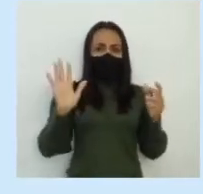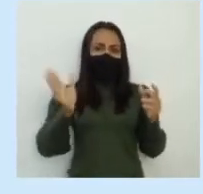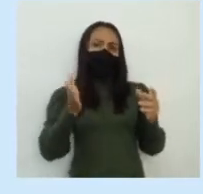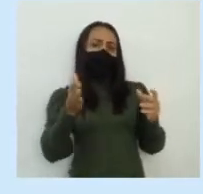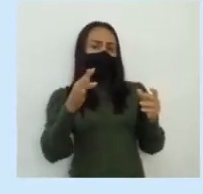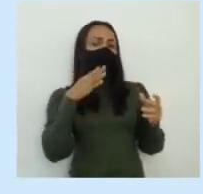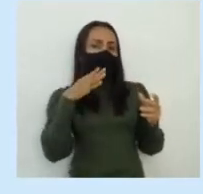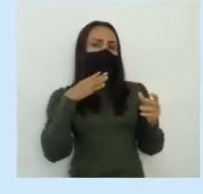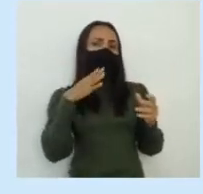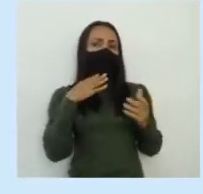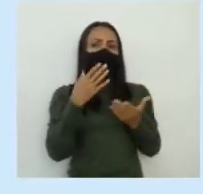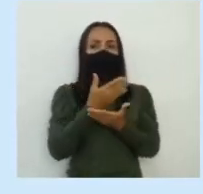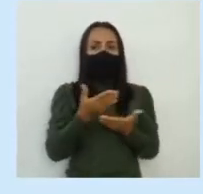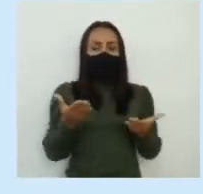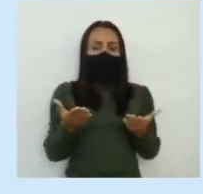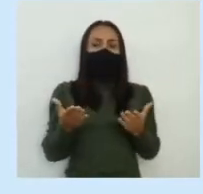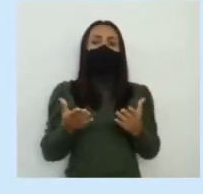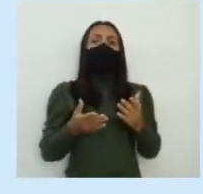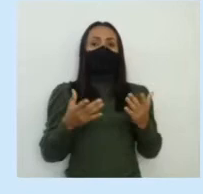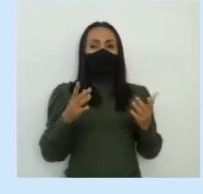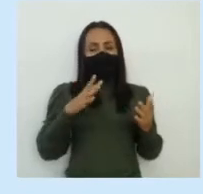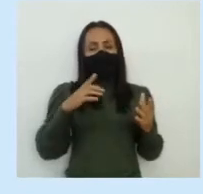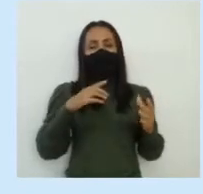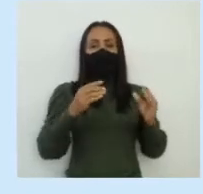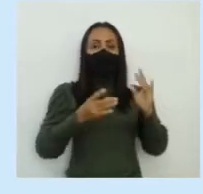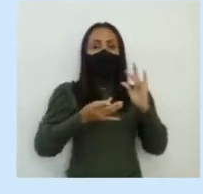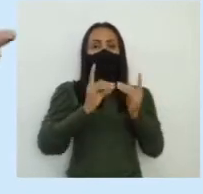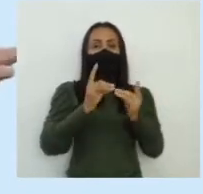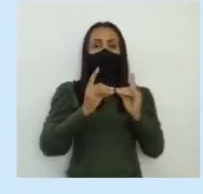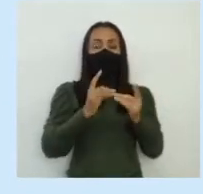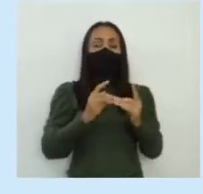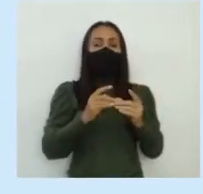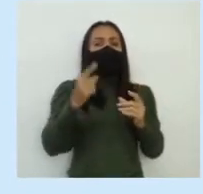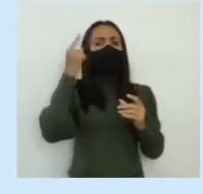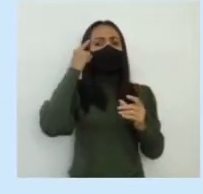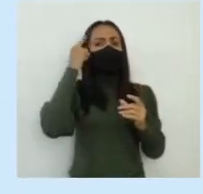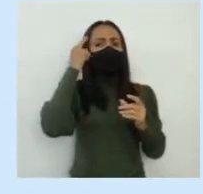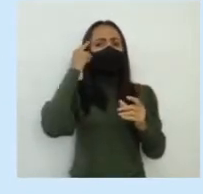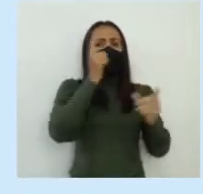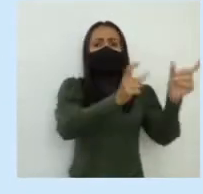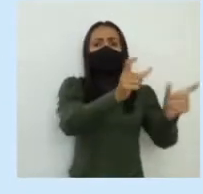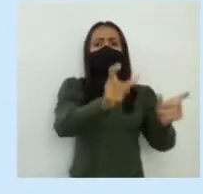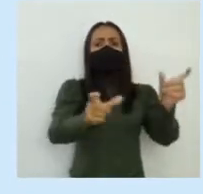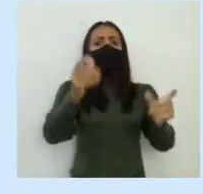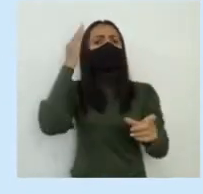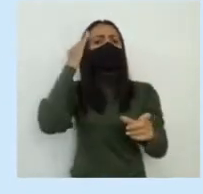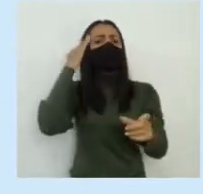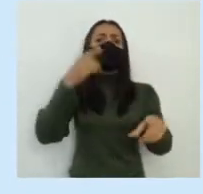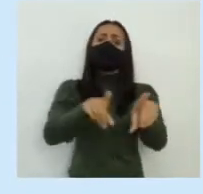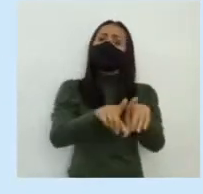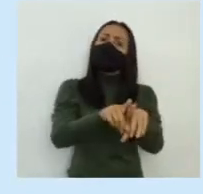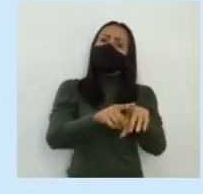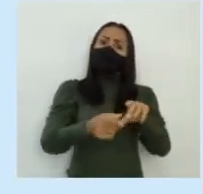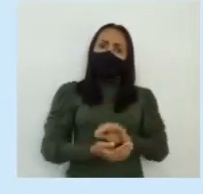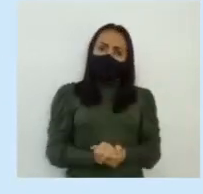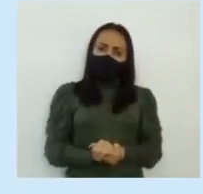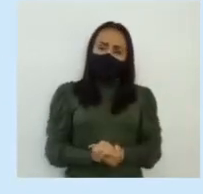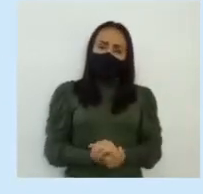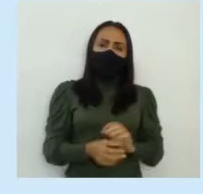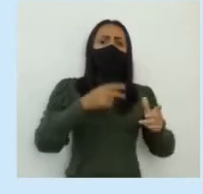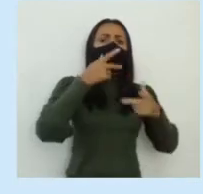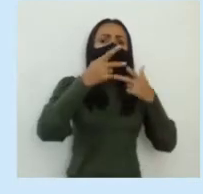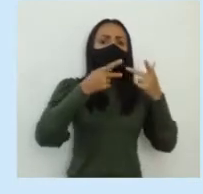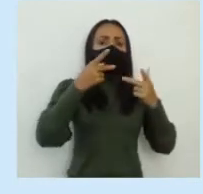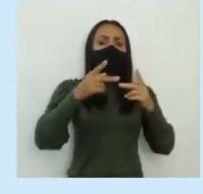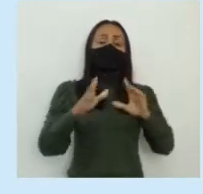fácil, muito dinâmico ali para ele, ele pensa que todo mundo entende, ele pensa, nossa, todo mundo vai saber do que eu estou falando. E